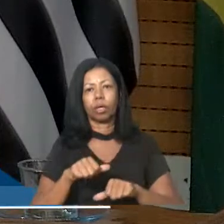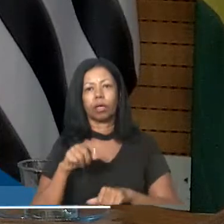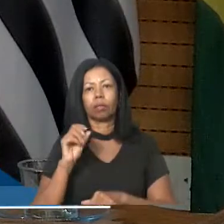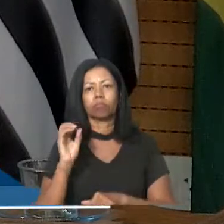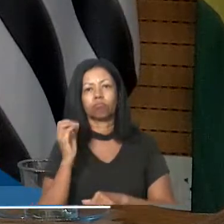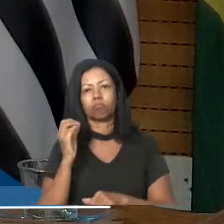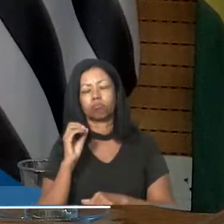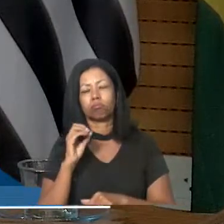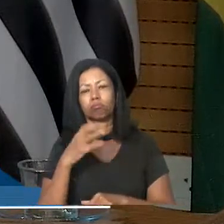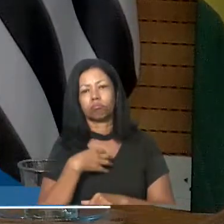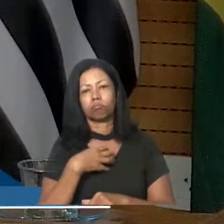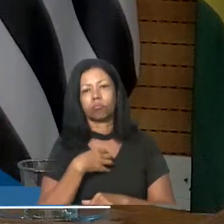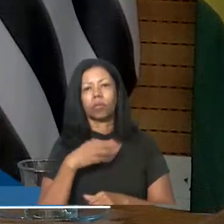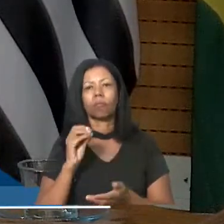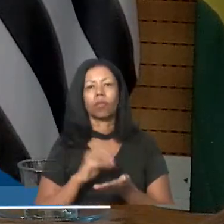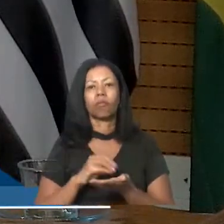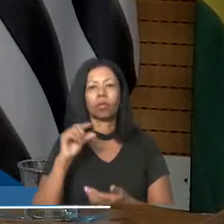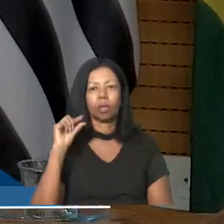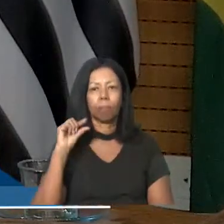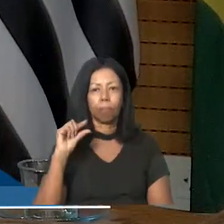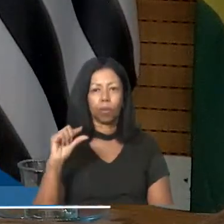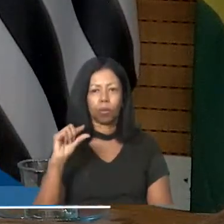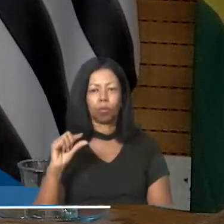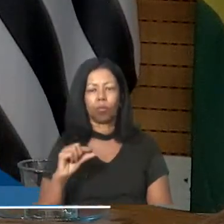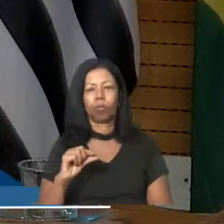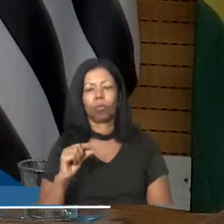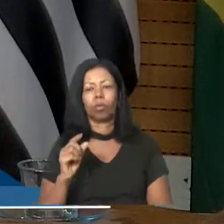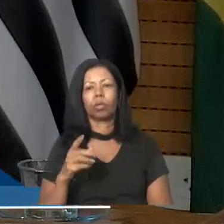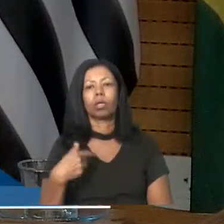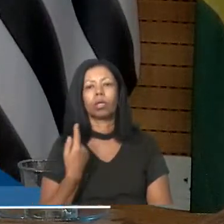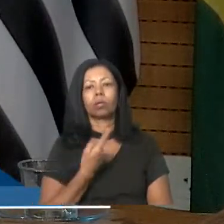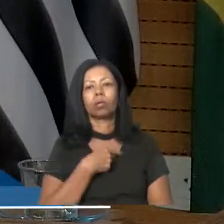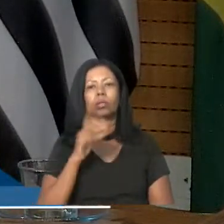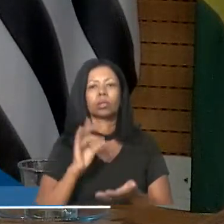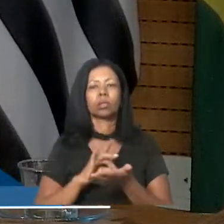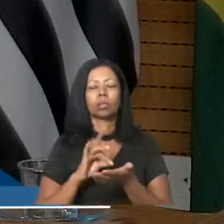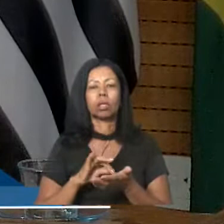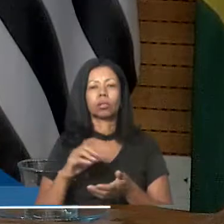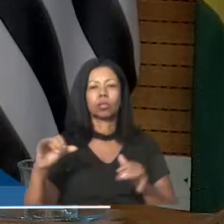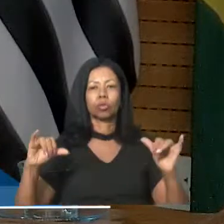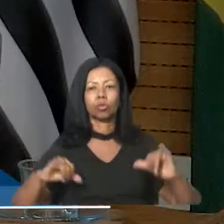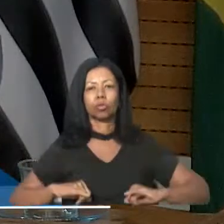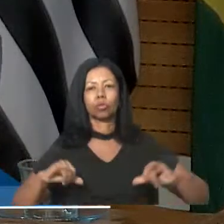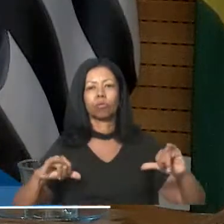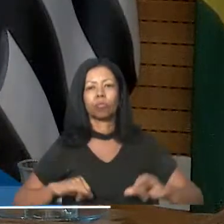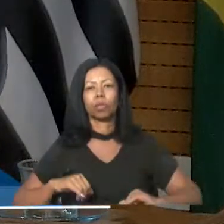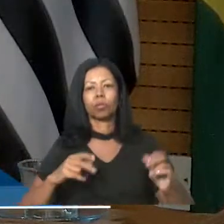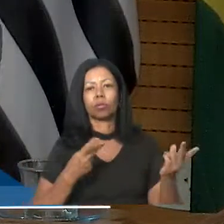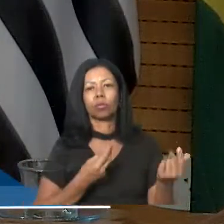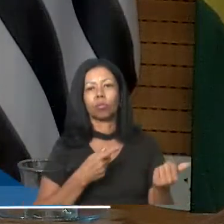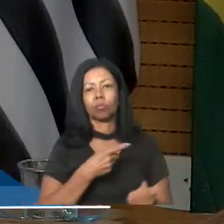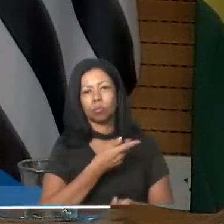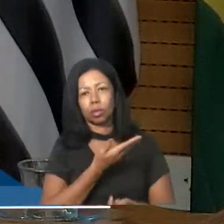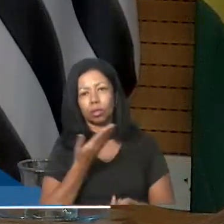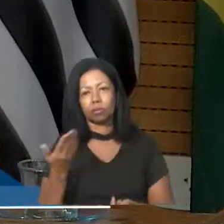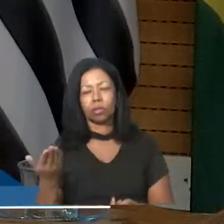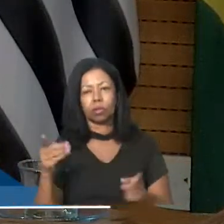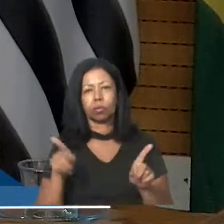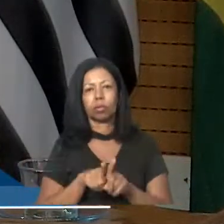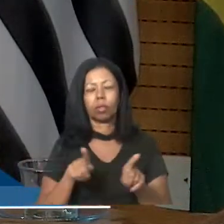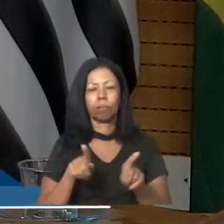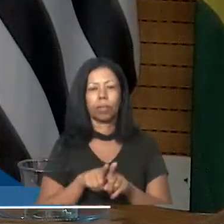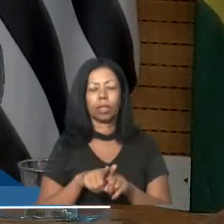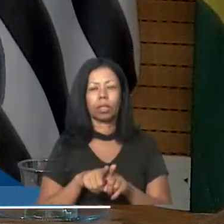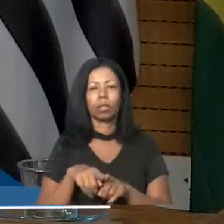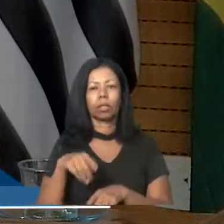realidade. Falta muito pouco, senhores. A nossa realidade, o nosso sofrimento, assim como os senhores viram em loco também, a questão